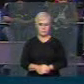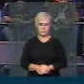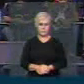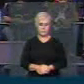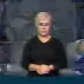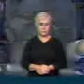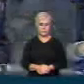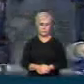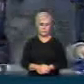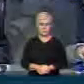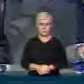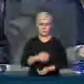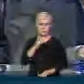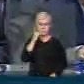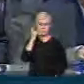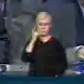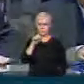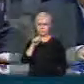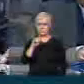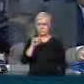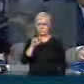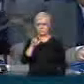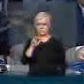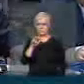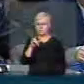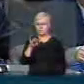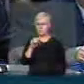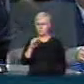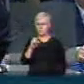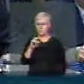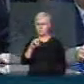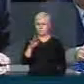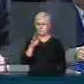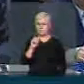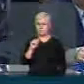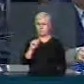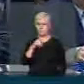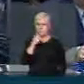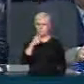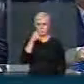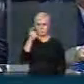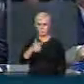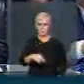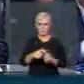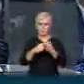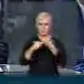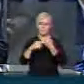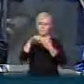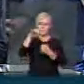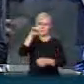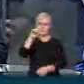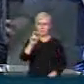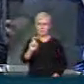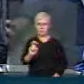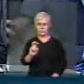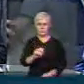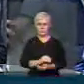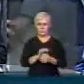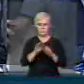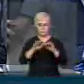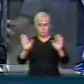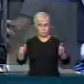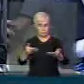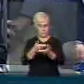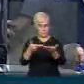Deputado Silvio Costa, a questão de ordem. questão de ordem é baseada, mais uma vez, no artigo 95. A mesa